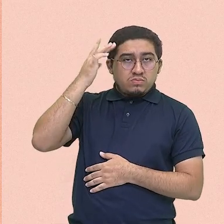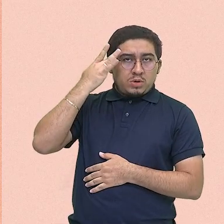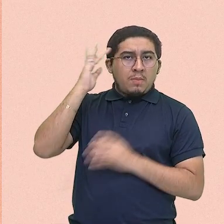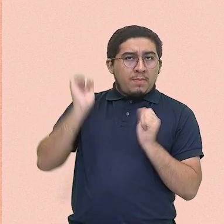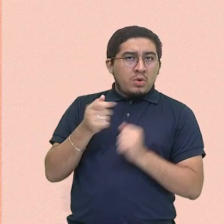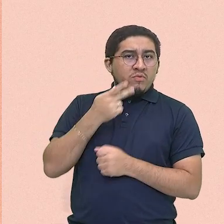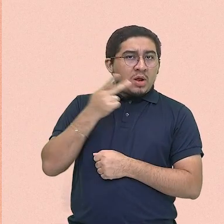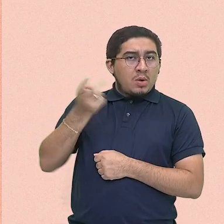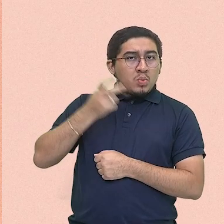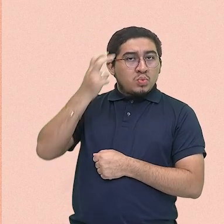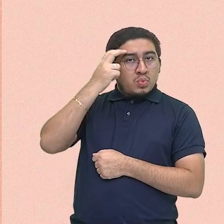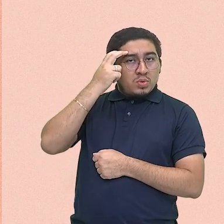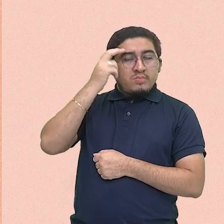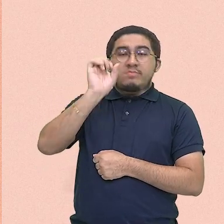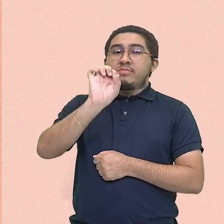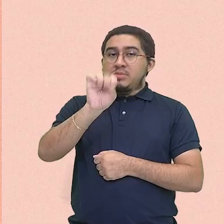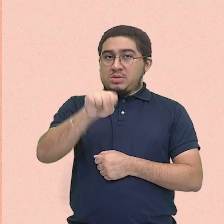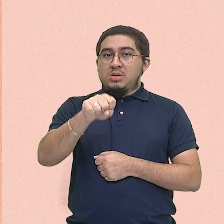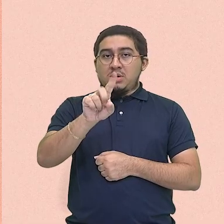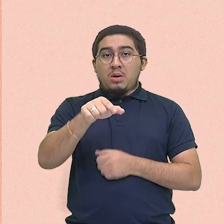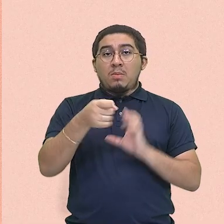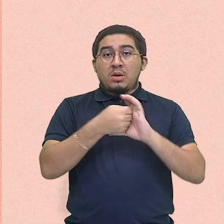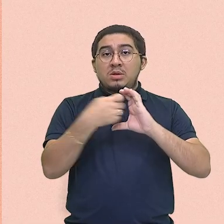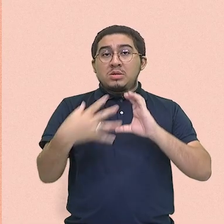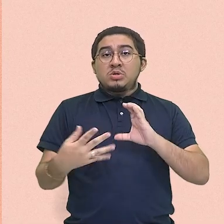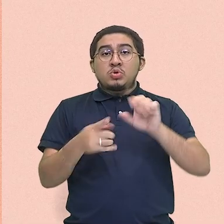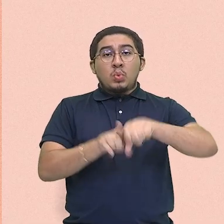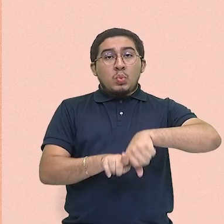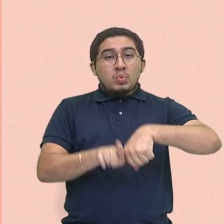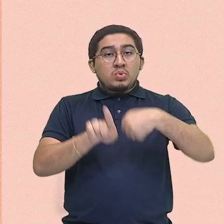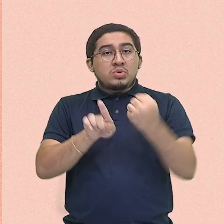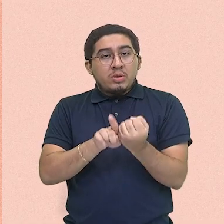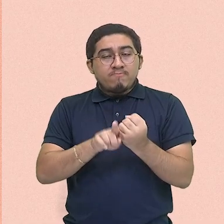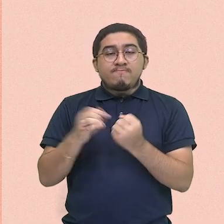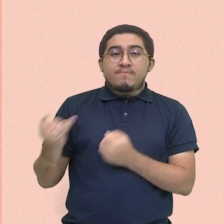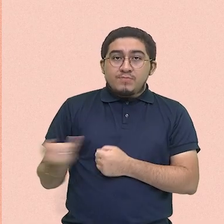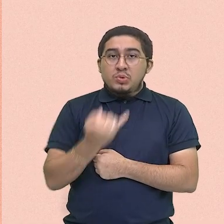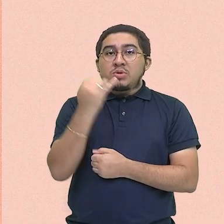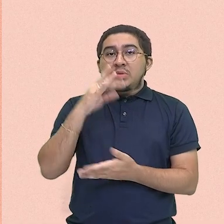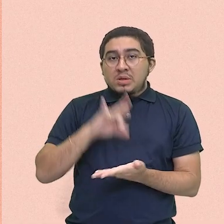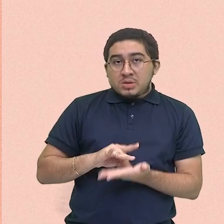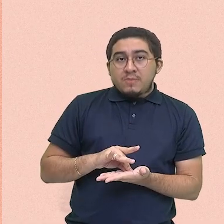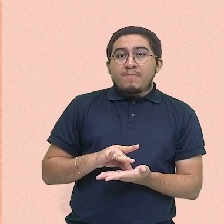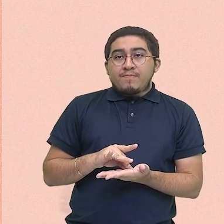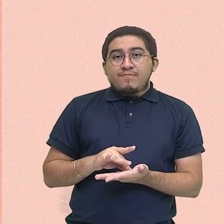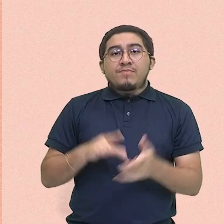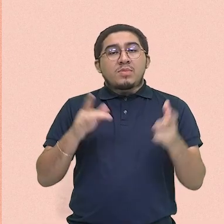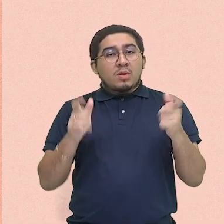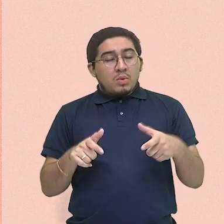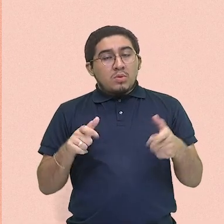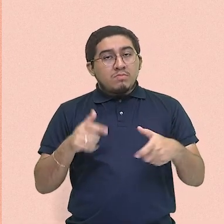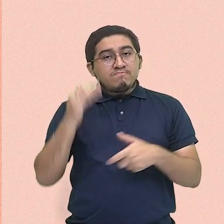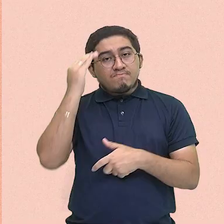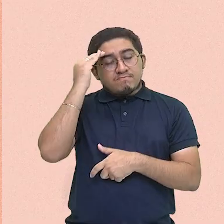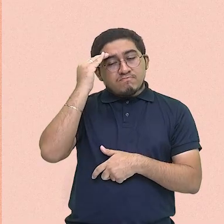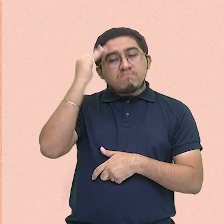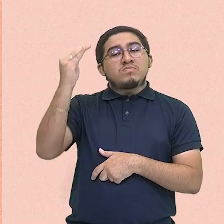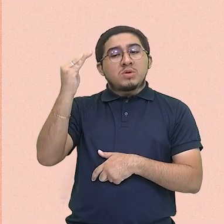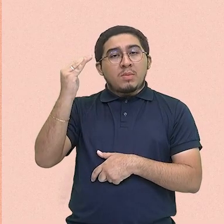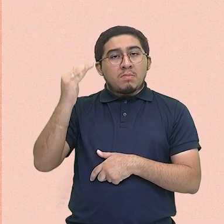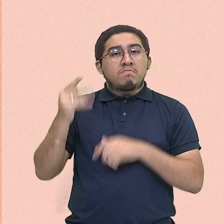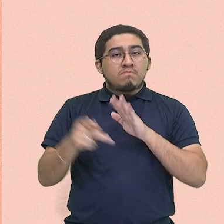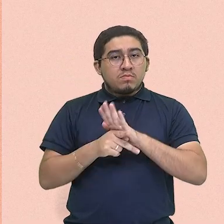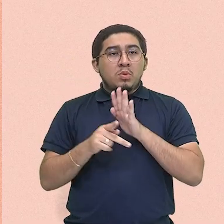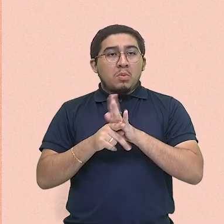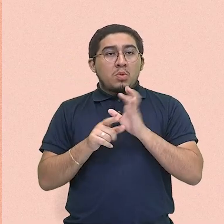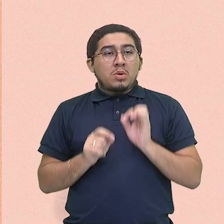de cultura? Sim, é uma característica social muito importante, preponderante, eu diria, né,